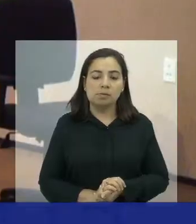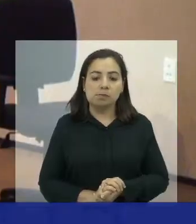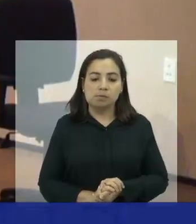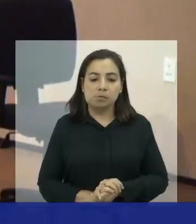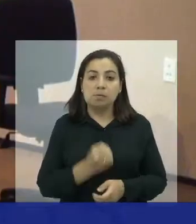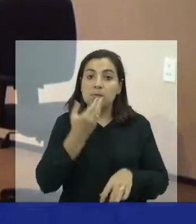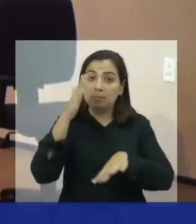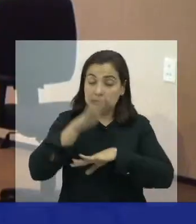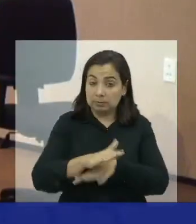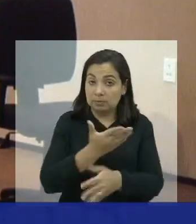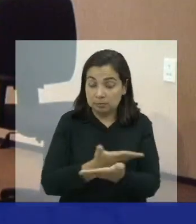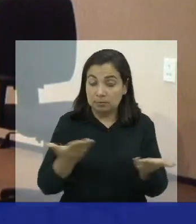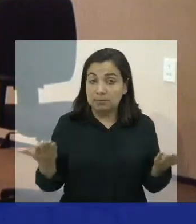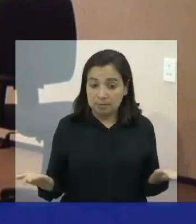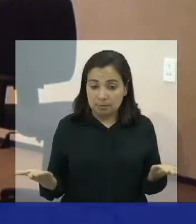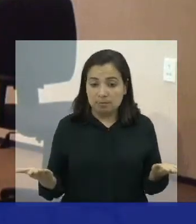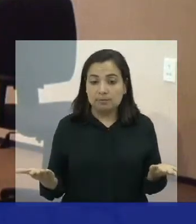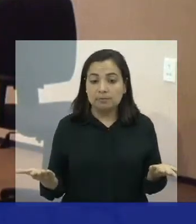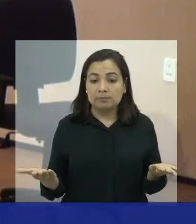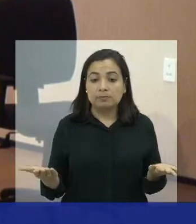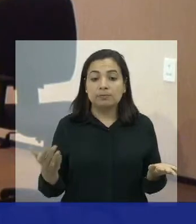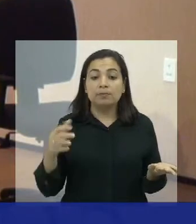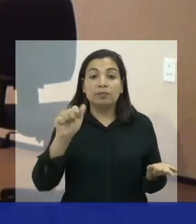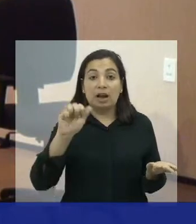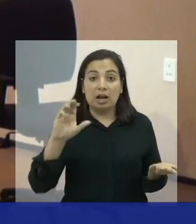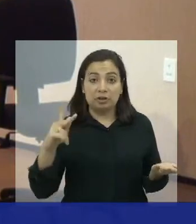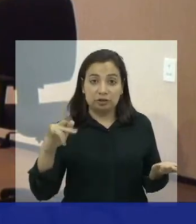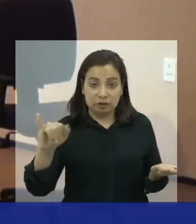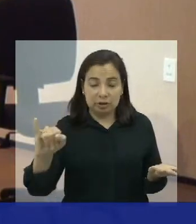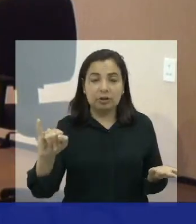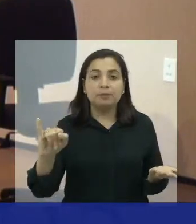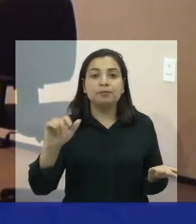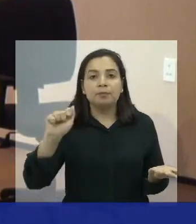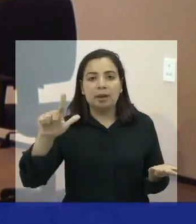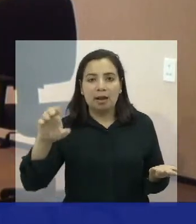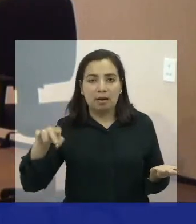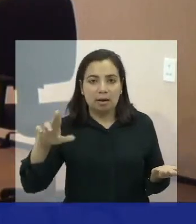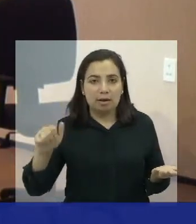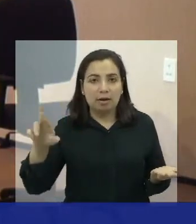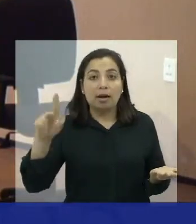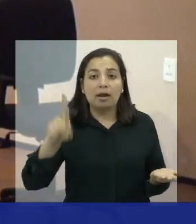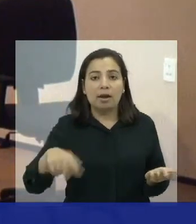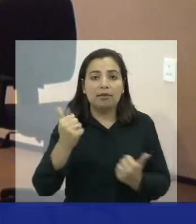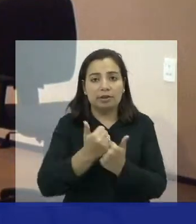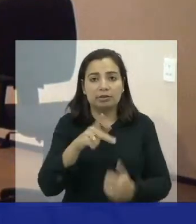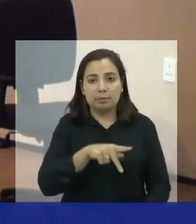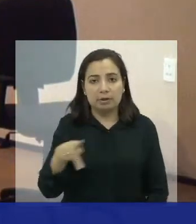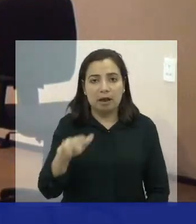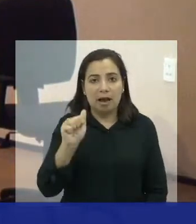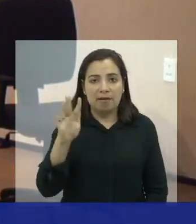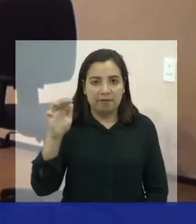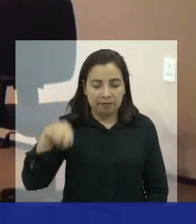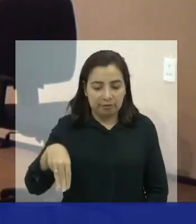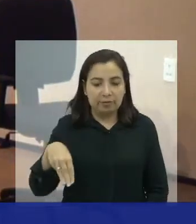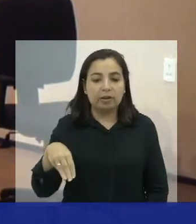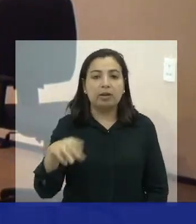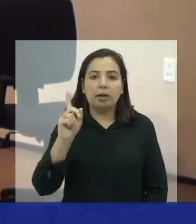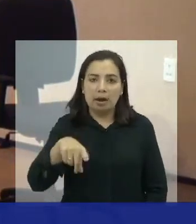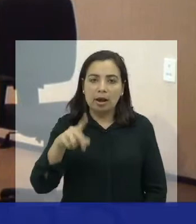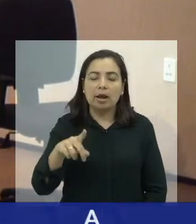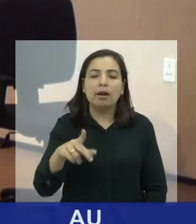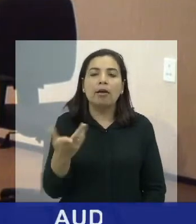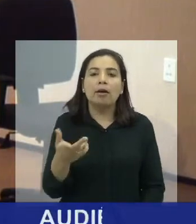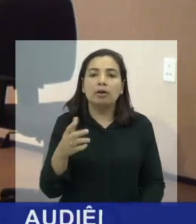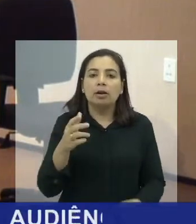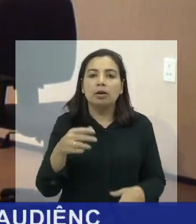Boa tarde, audiência. Meu nome é Rachid Alencar, estou vice-presidente da AFIM, Associação dos Fiscais